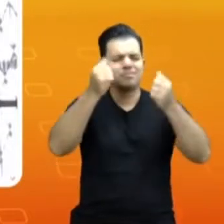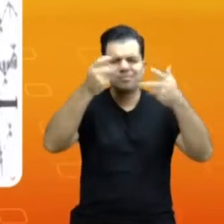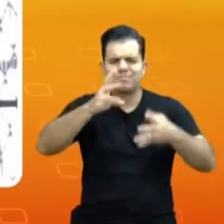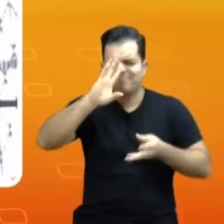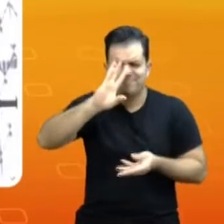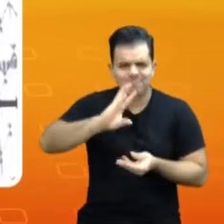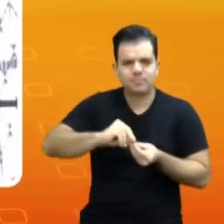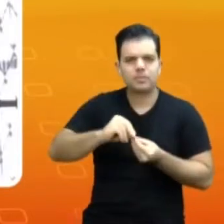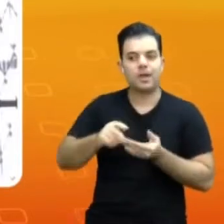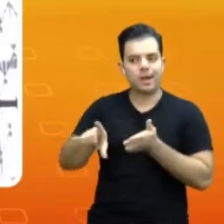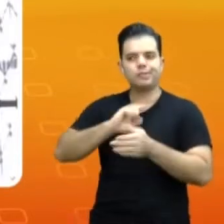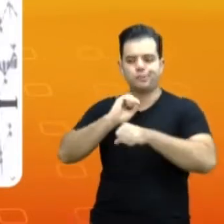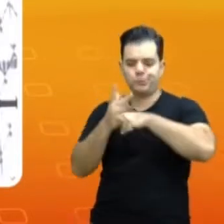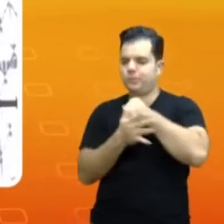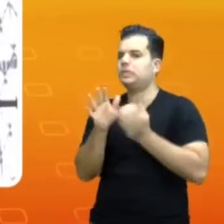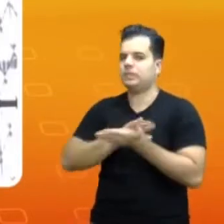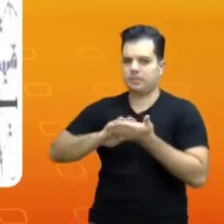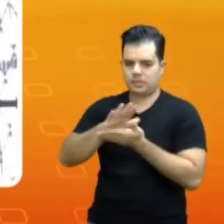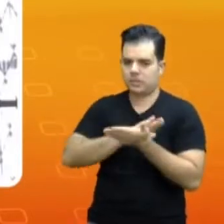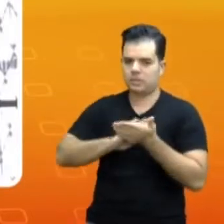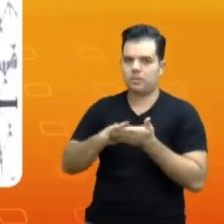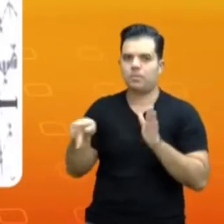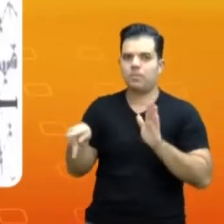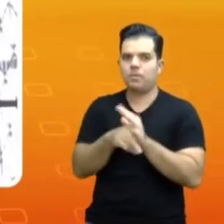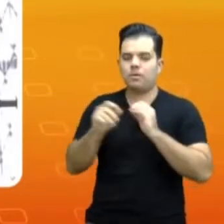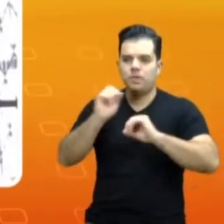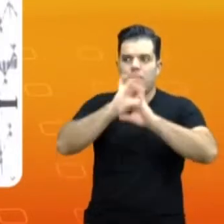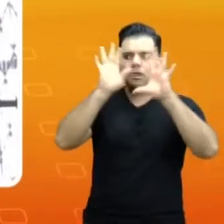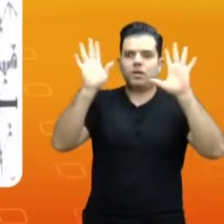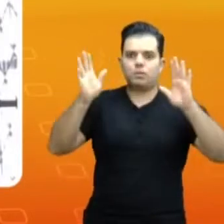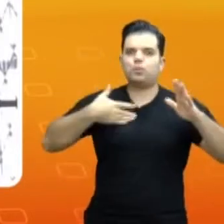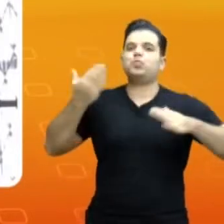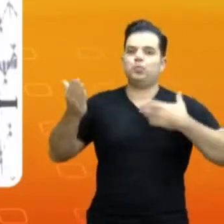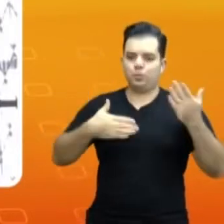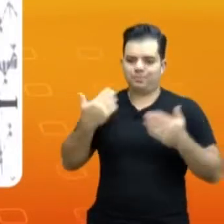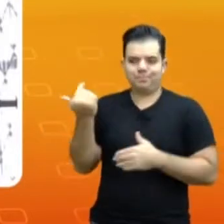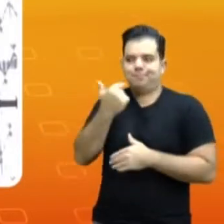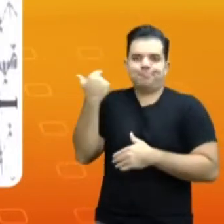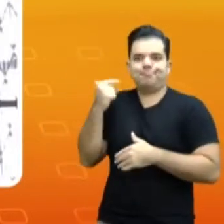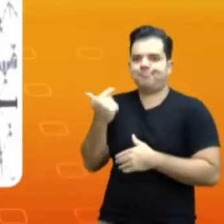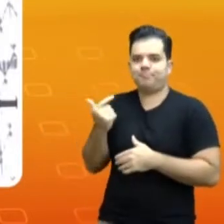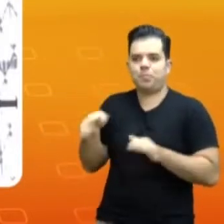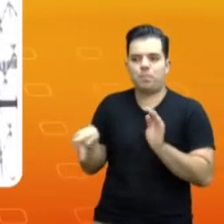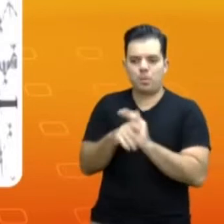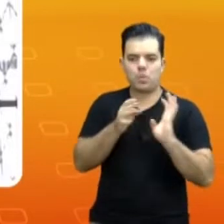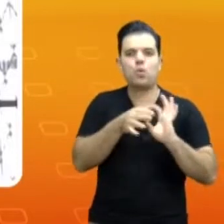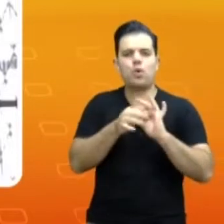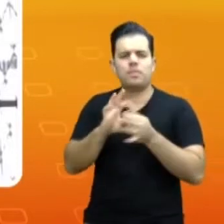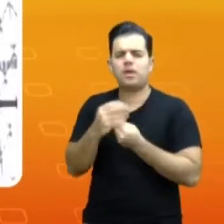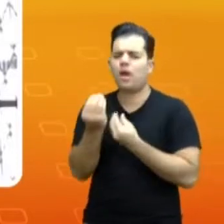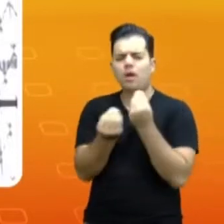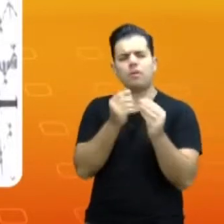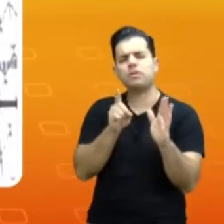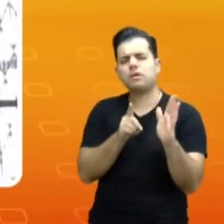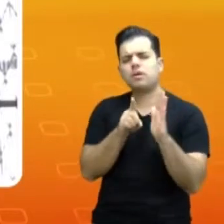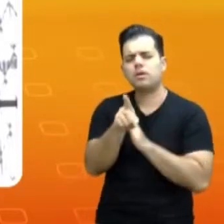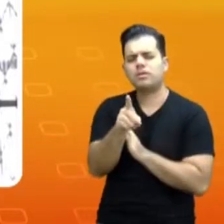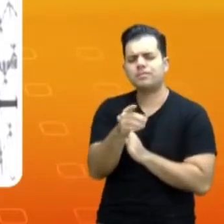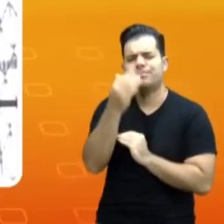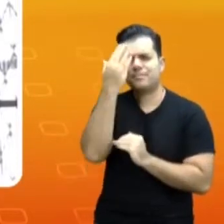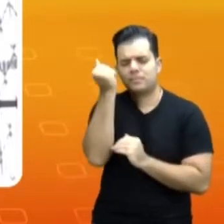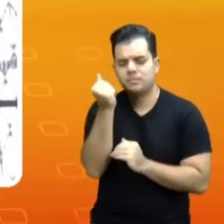tinha Covid ainda, né? Não era um universo que a gente está vivendo agora, que a gente viveu nas Olimpíadas. Como é que foi